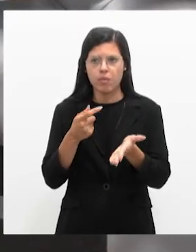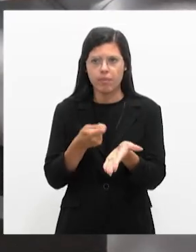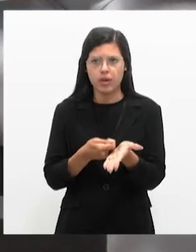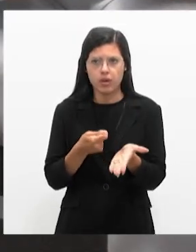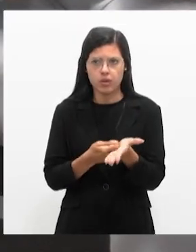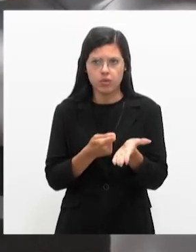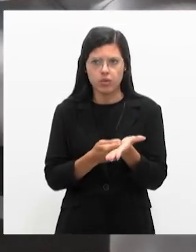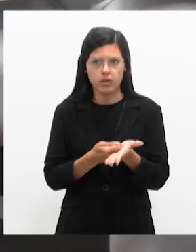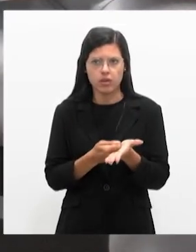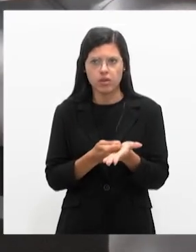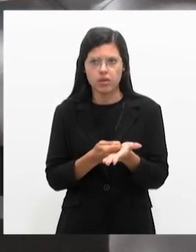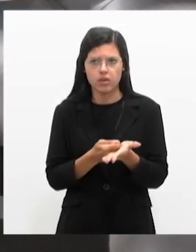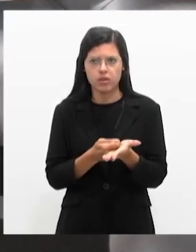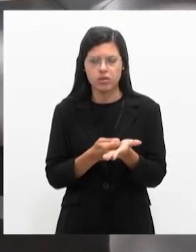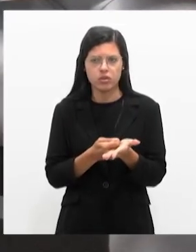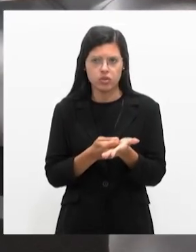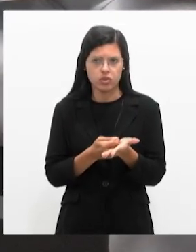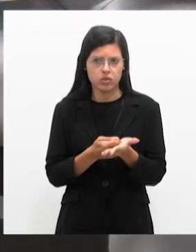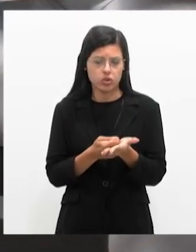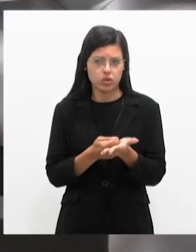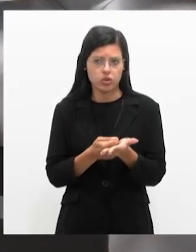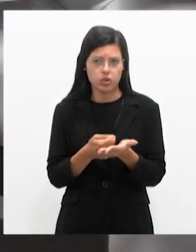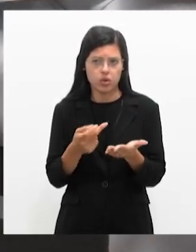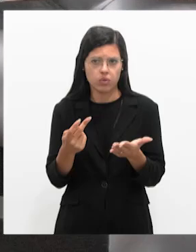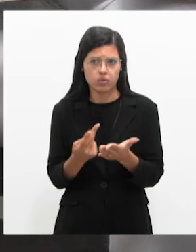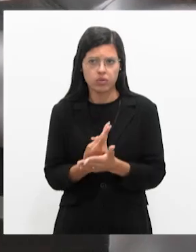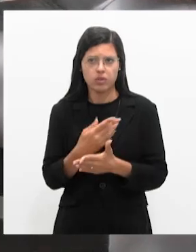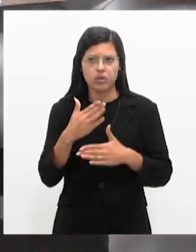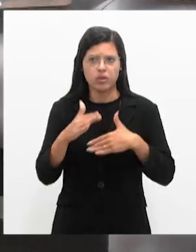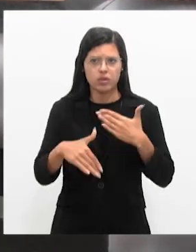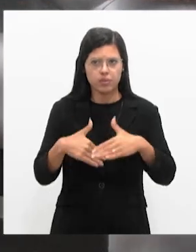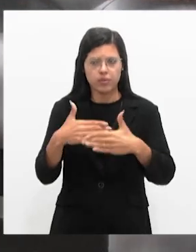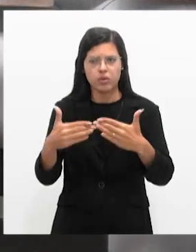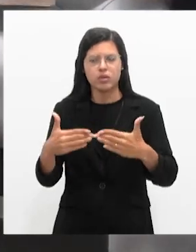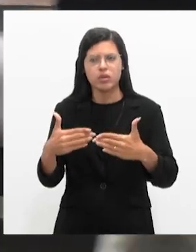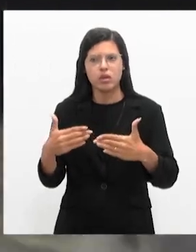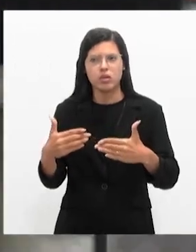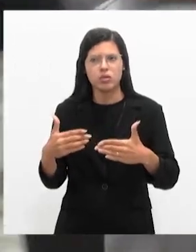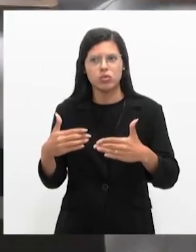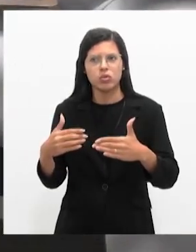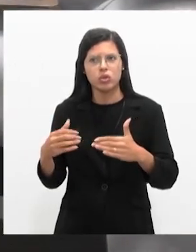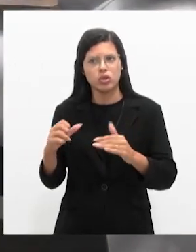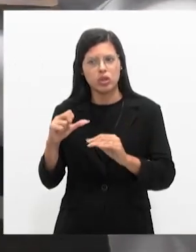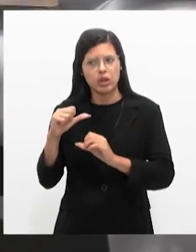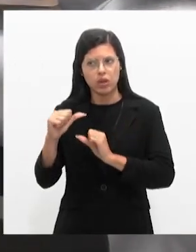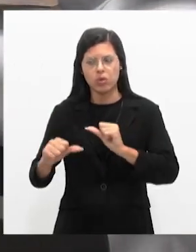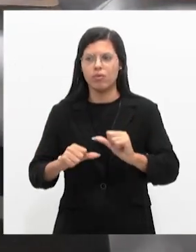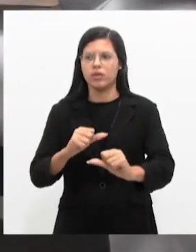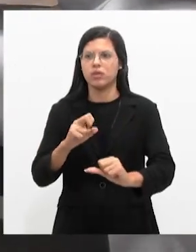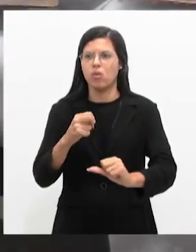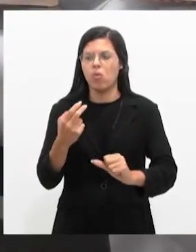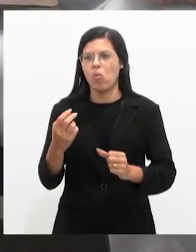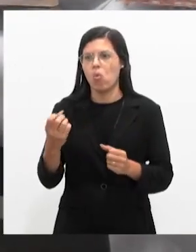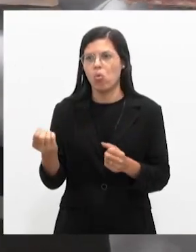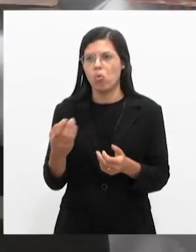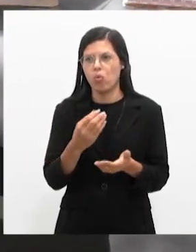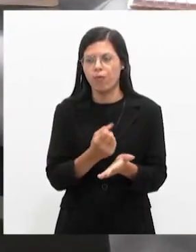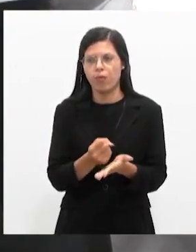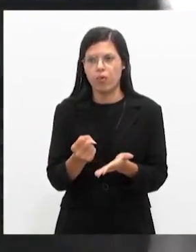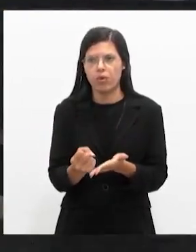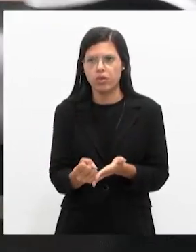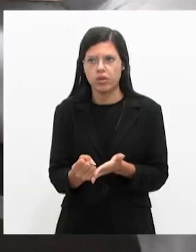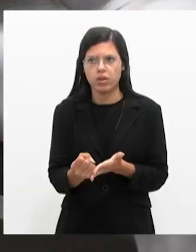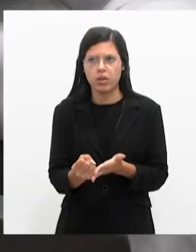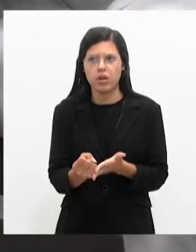obrigatoriedade ela se daria no processo de renovação ou de novos contratos, também resolvendo uma situação que a gente aqui na casa